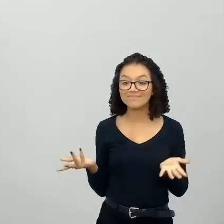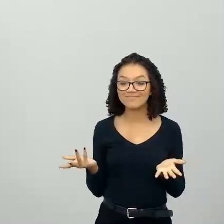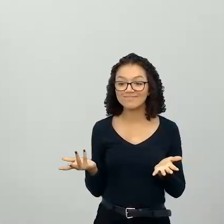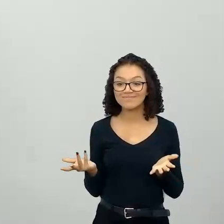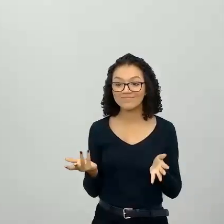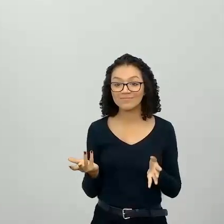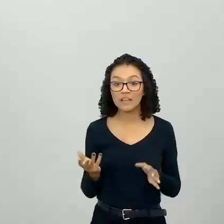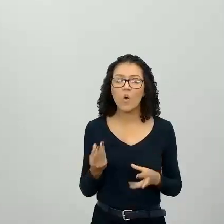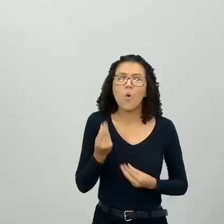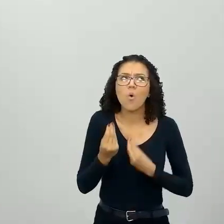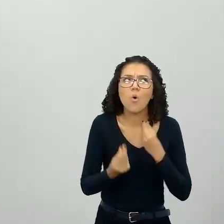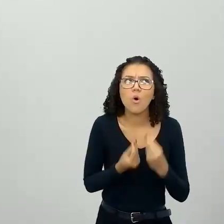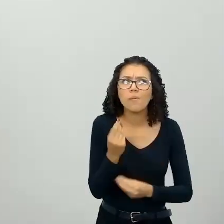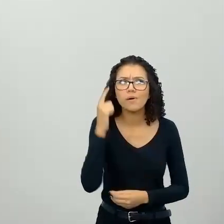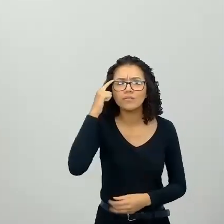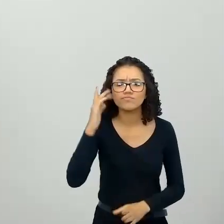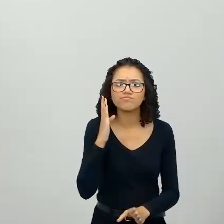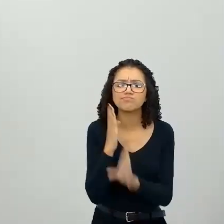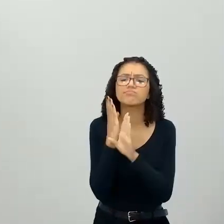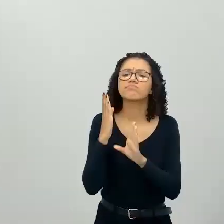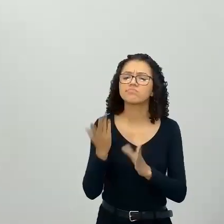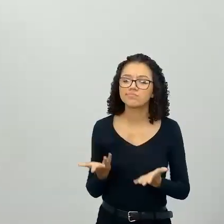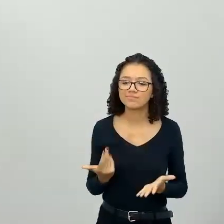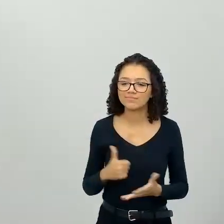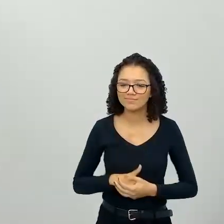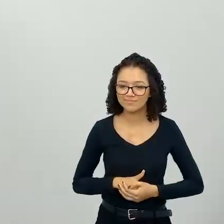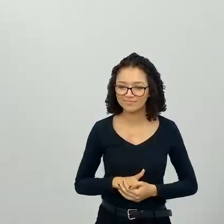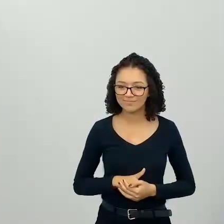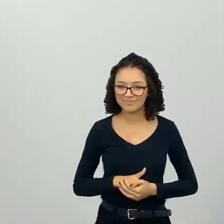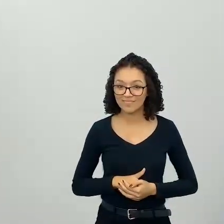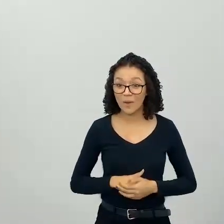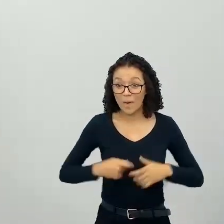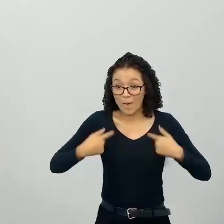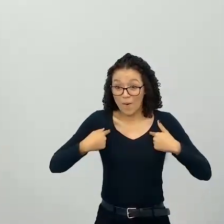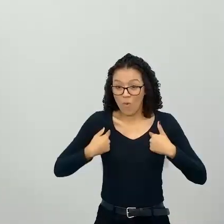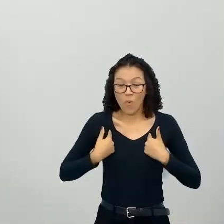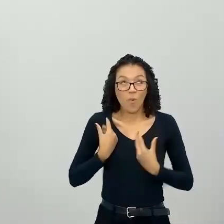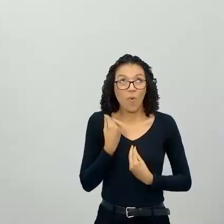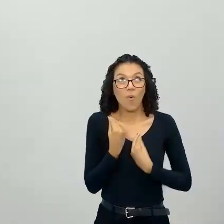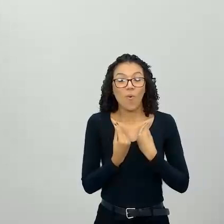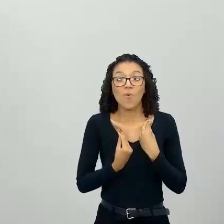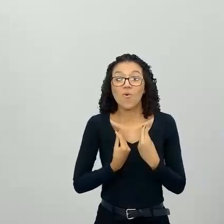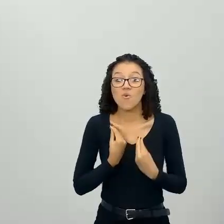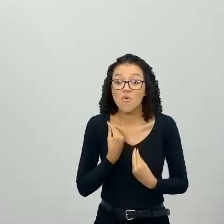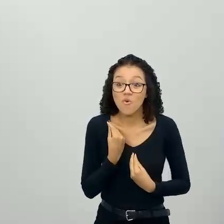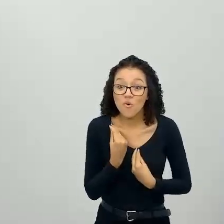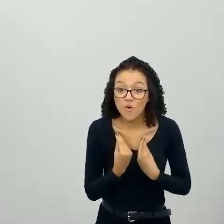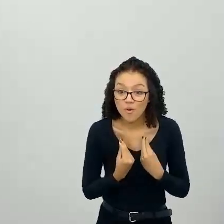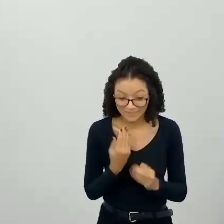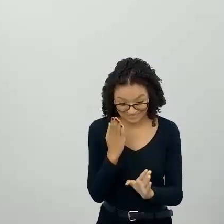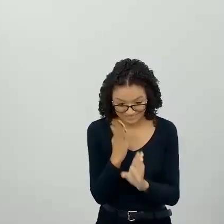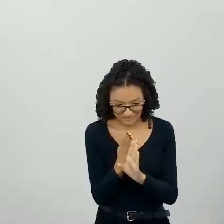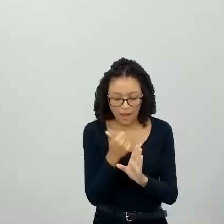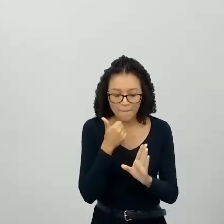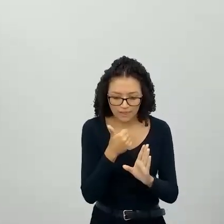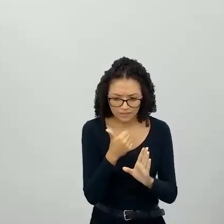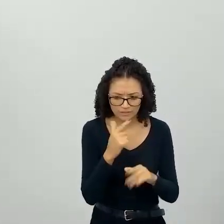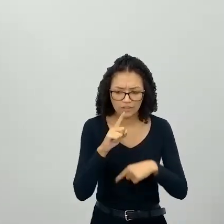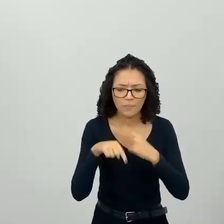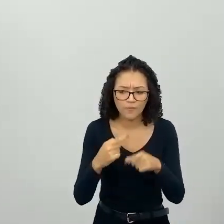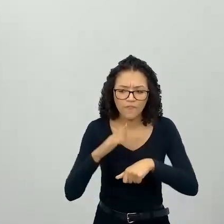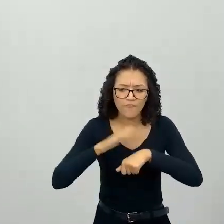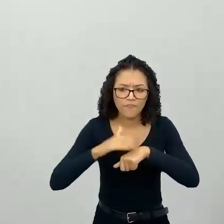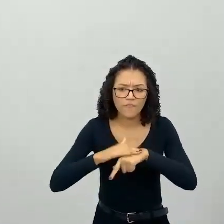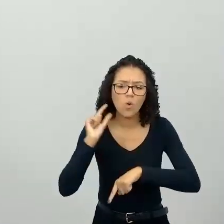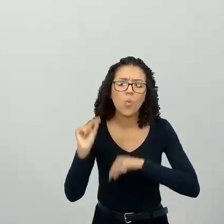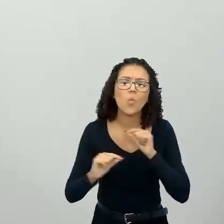Então, quais são essas falas? Identificar a existência é um dos passos para iniciar o combate, né? Ninguém